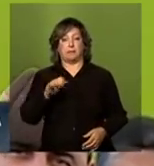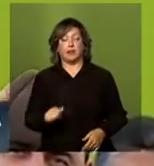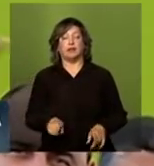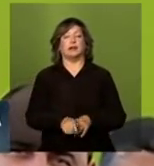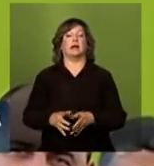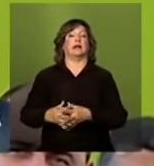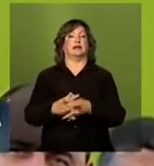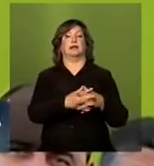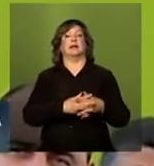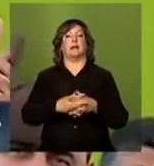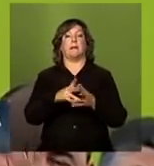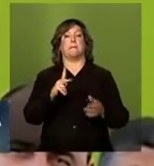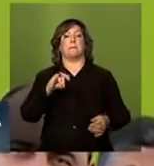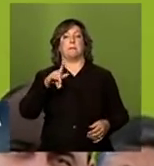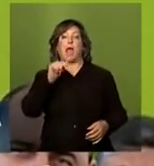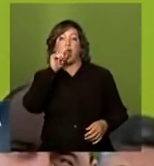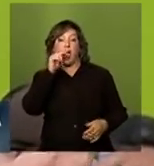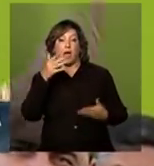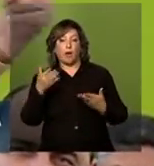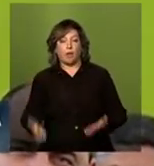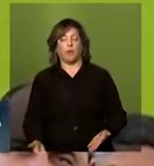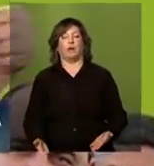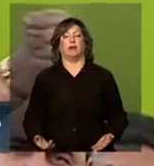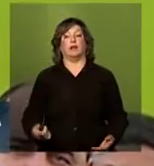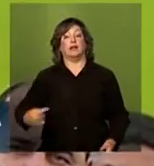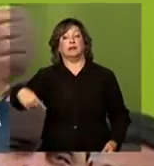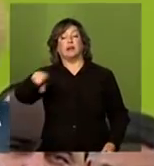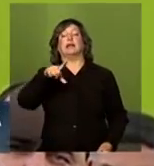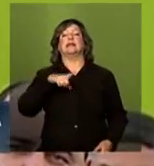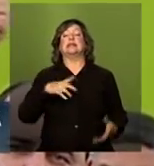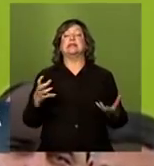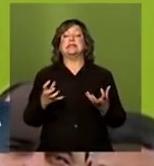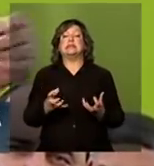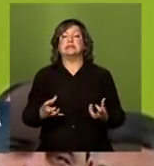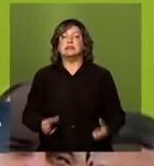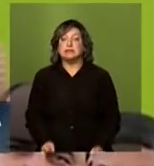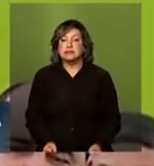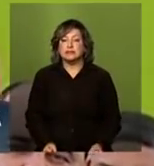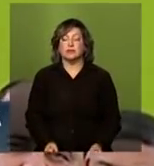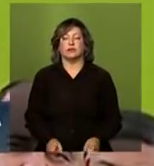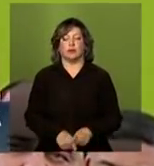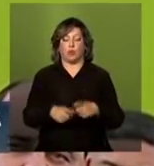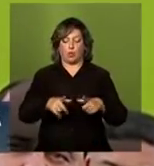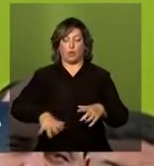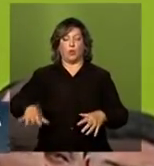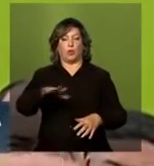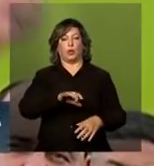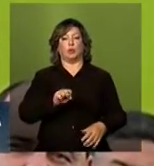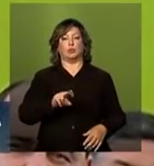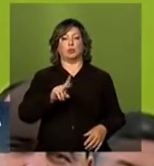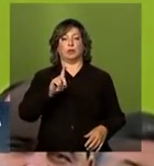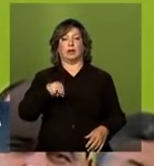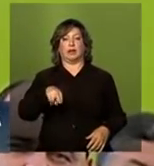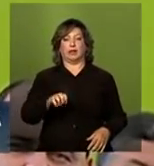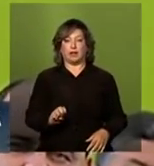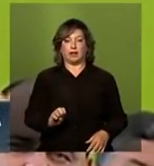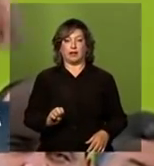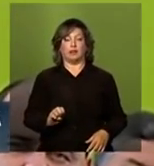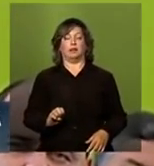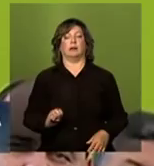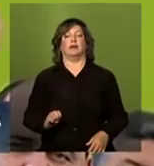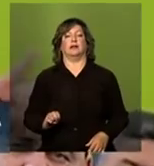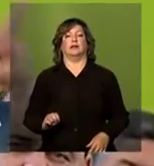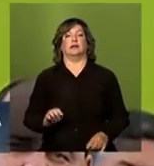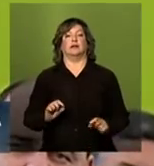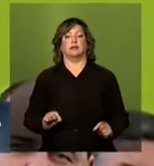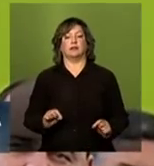pipa para aqueles que são do semiárido e da região da Sud em